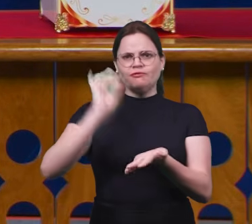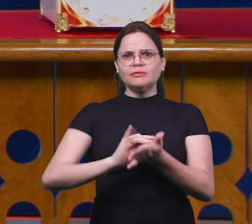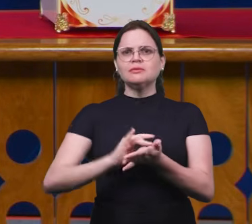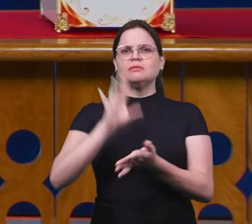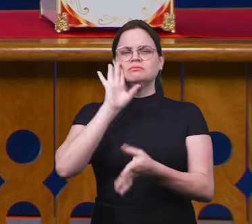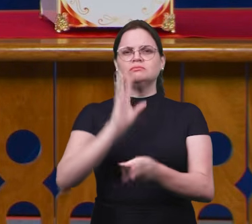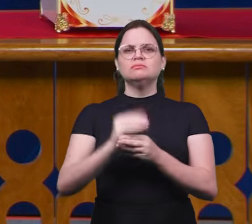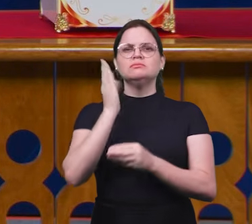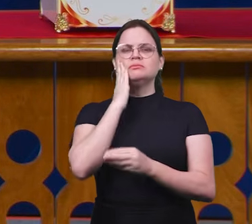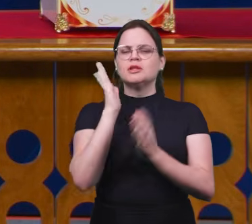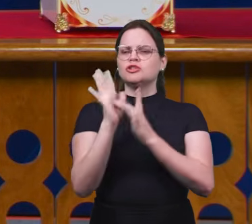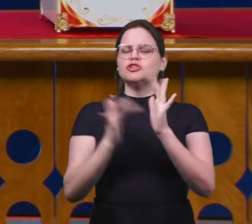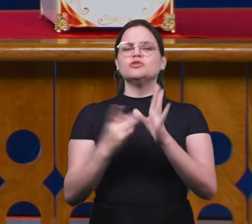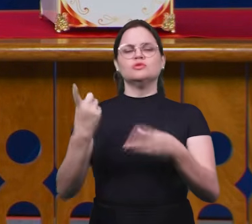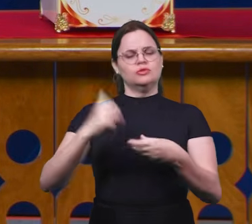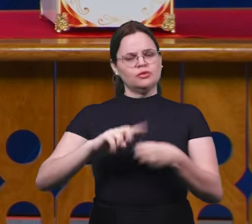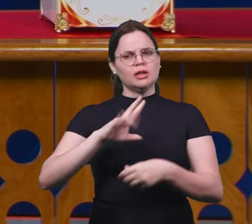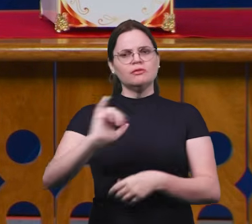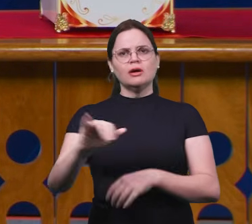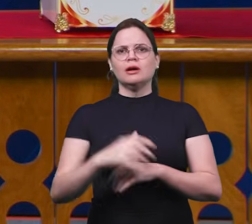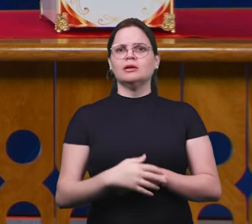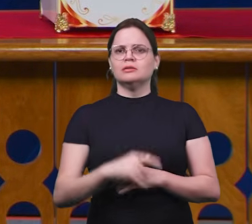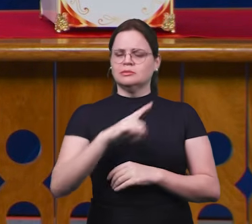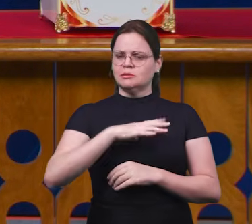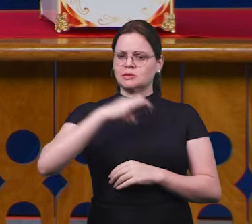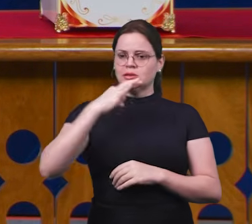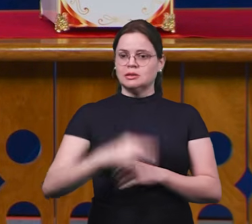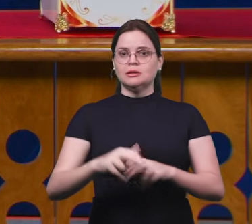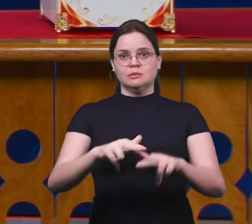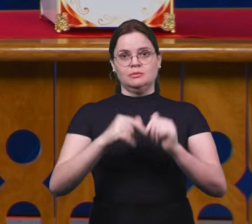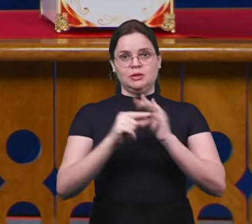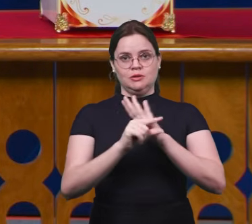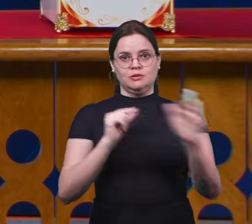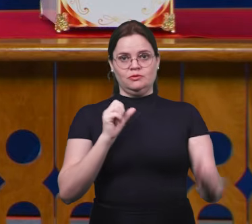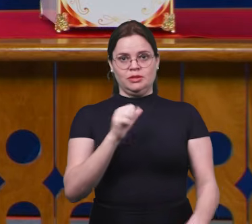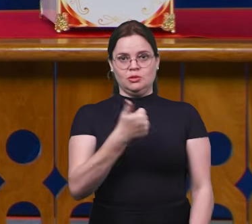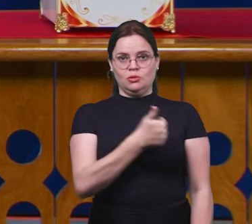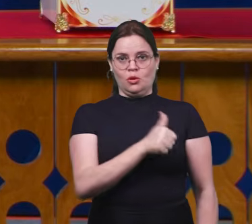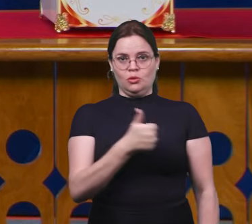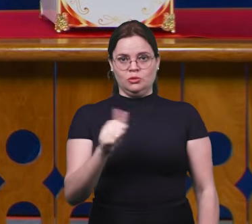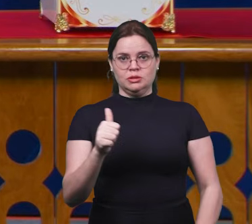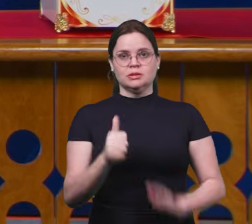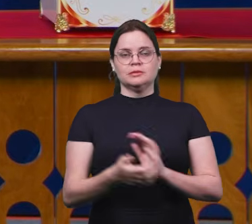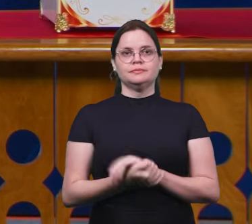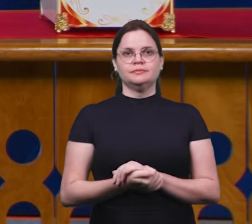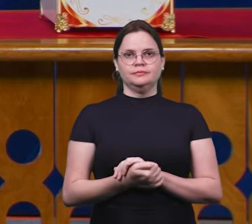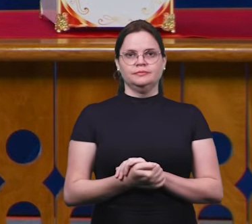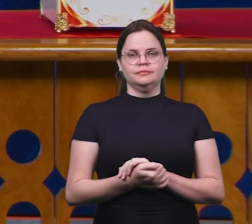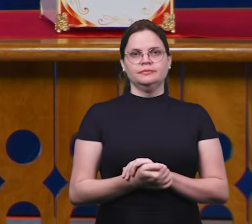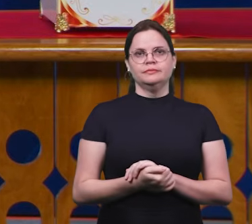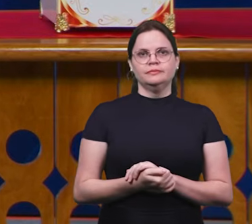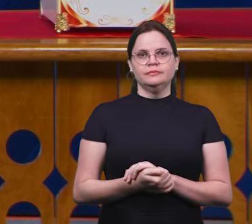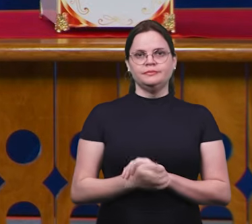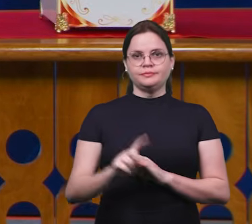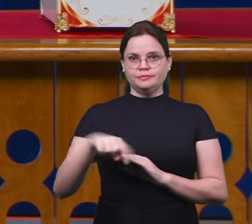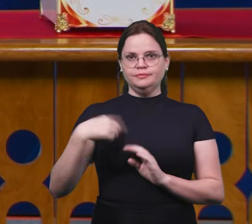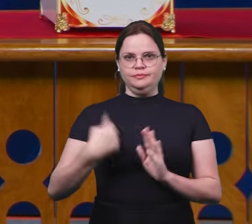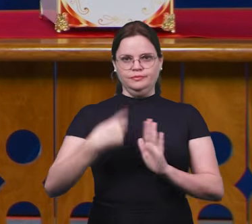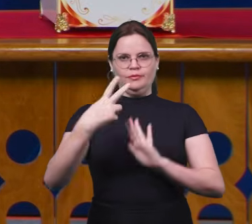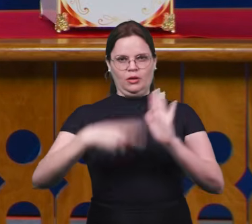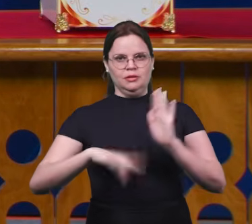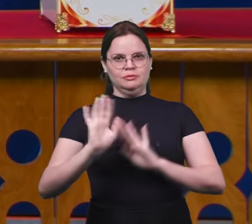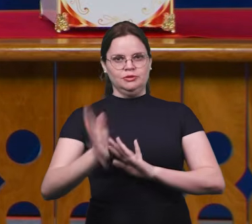coisa, Jesus vai voltar. Por isso que no verso 11 do capítulo que nós lemos aqui em Atos